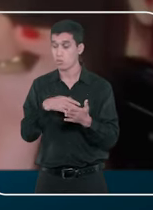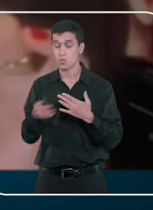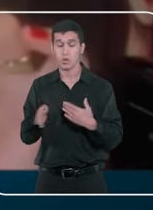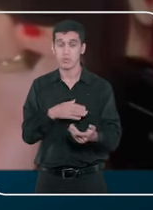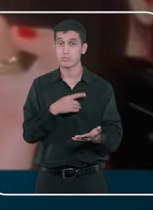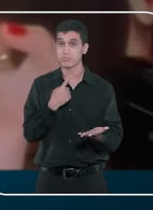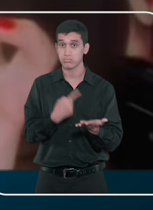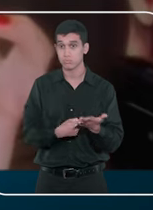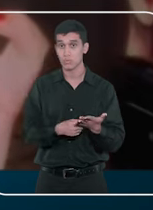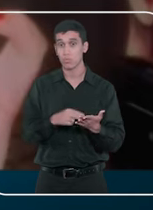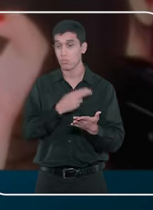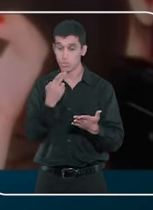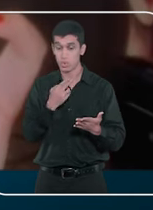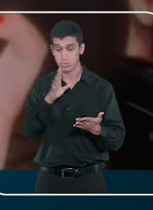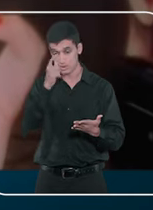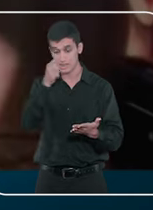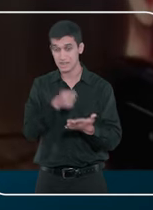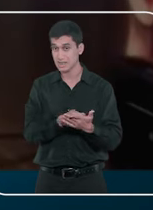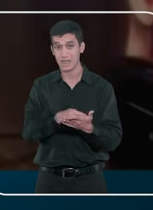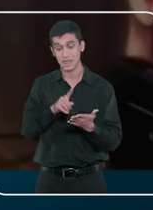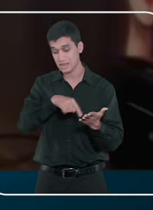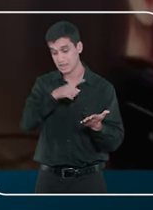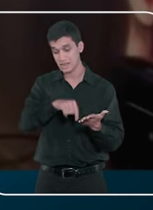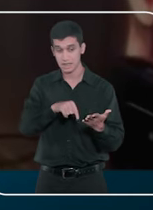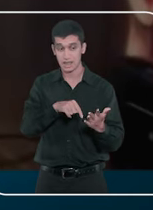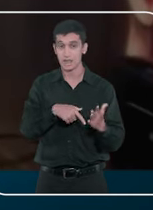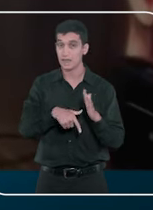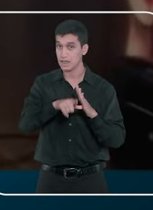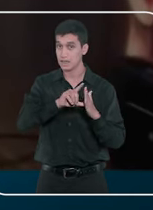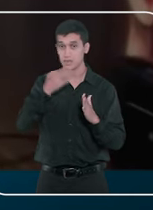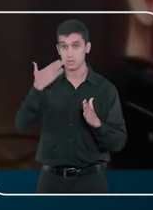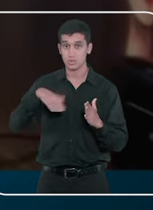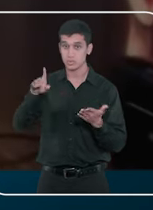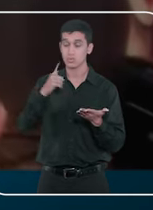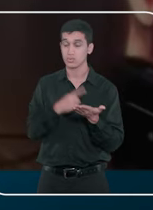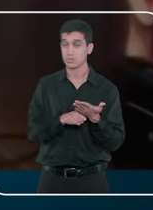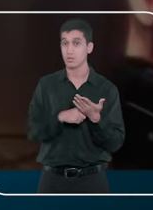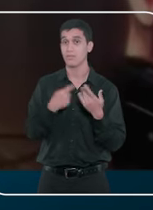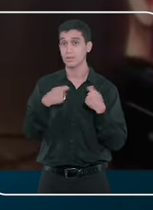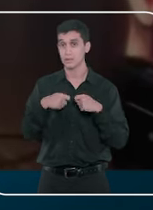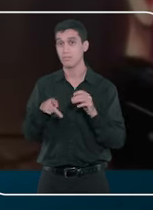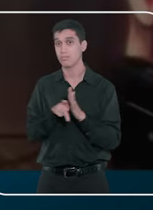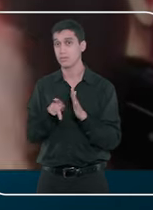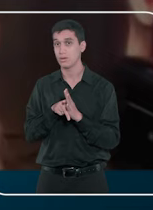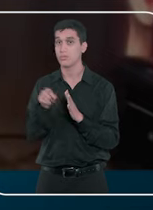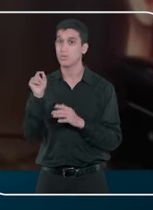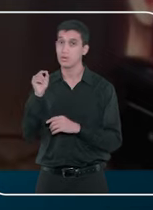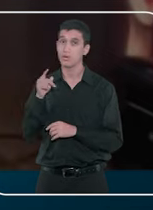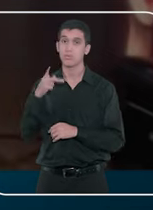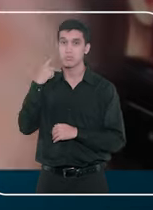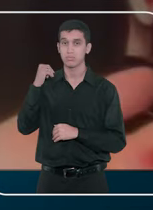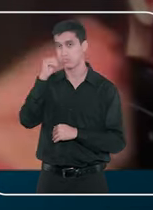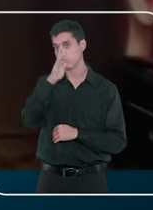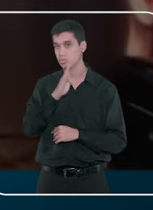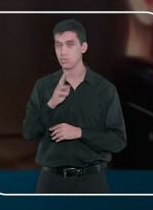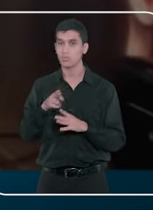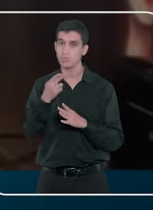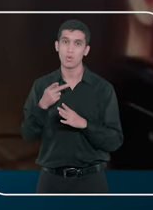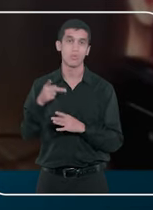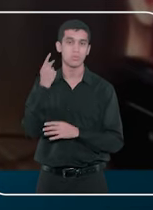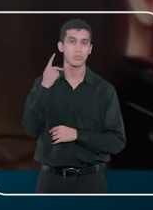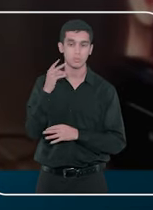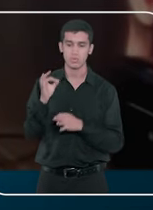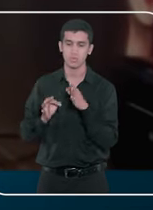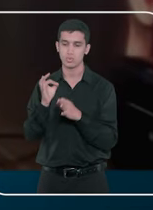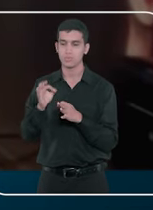ou o desfazimento de qualquer acordo deve passar pelo conduto do Procurador da República, do Promotor de Justiça, enfim, do membro